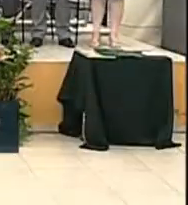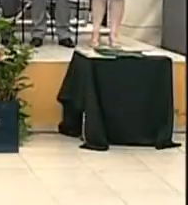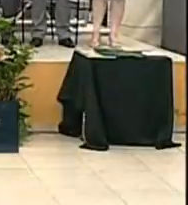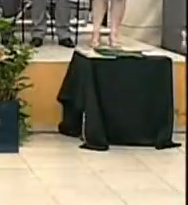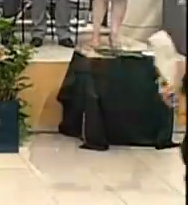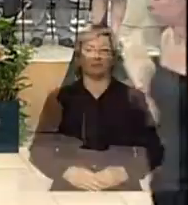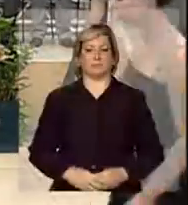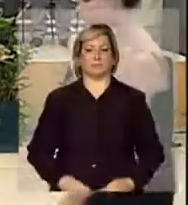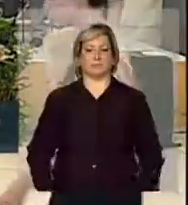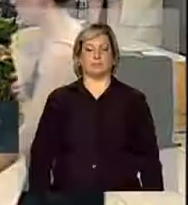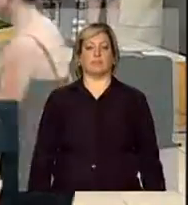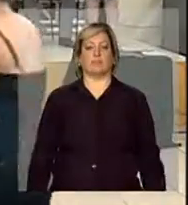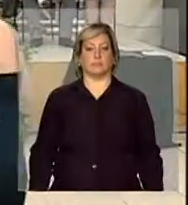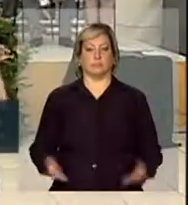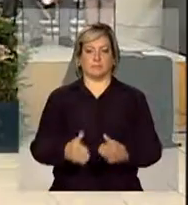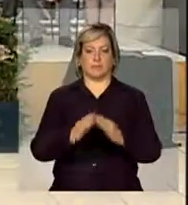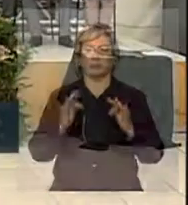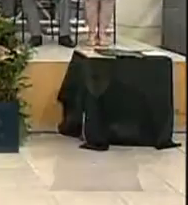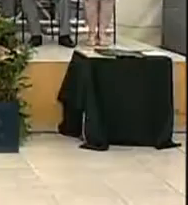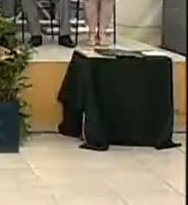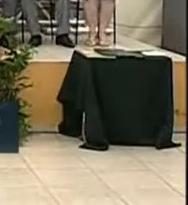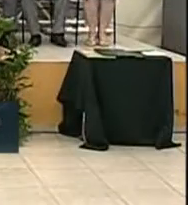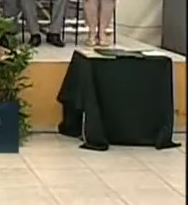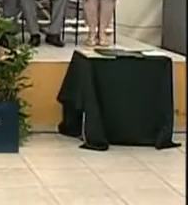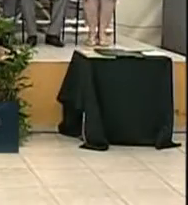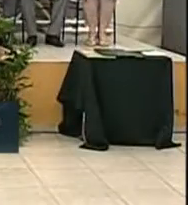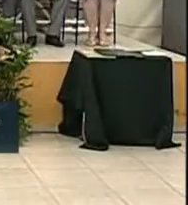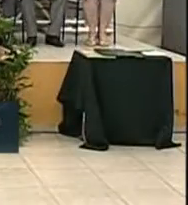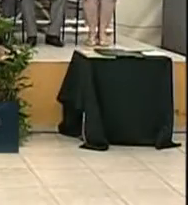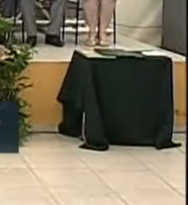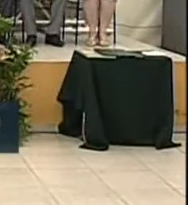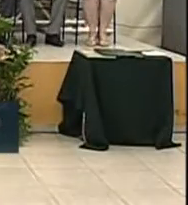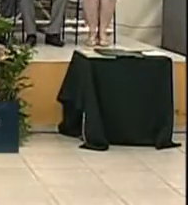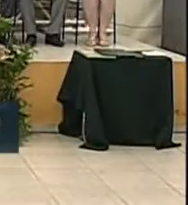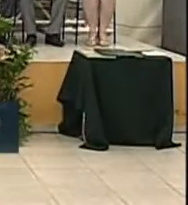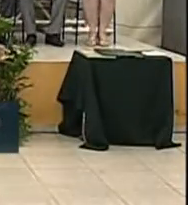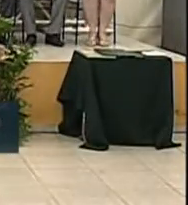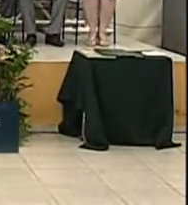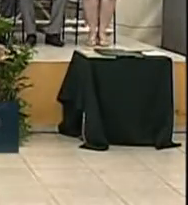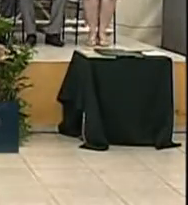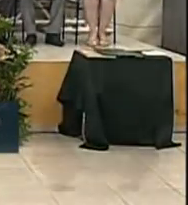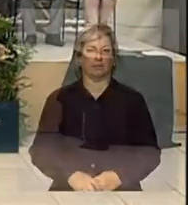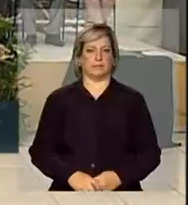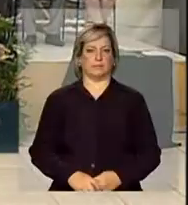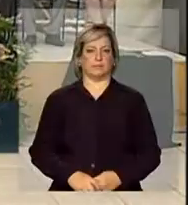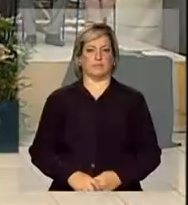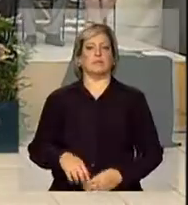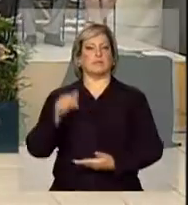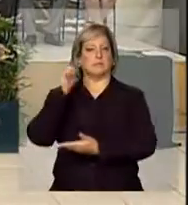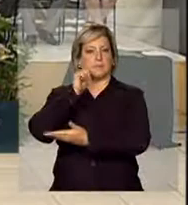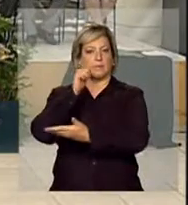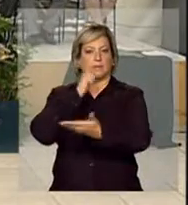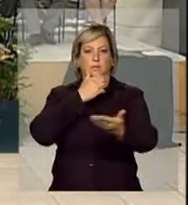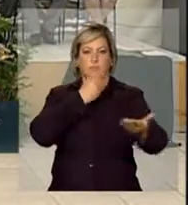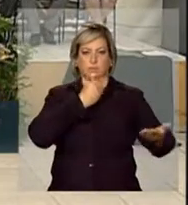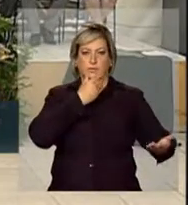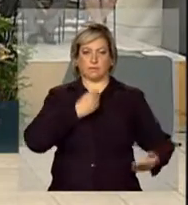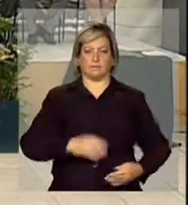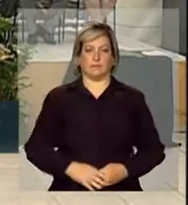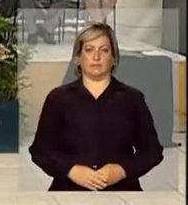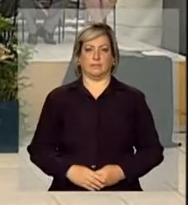é um sentar por favor E aí Olá senhoras e senhores